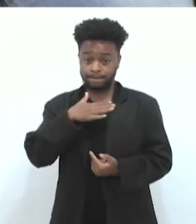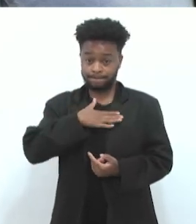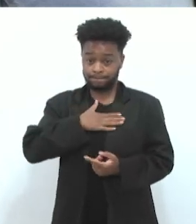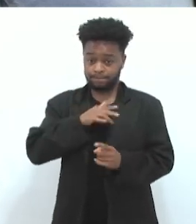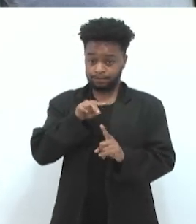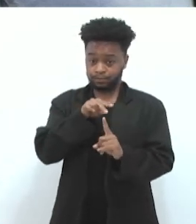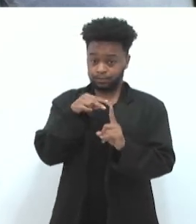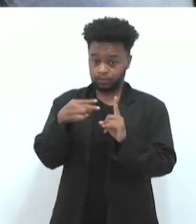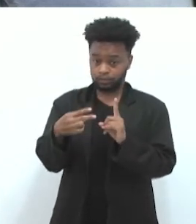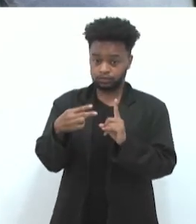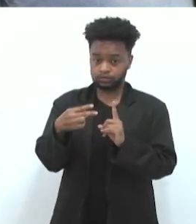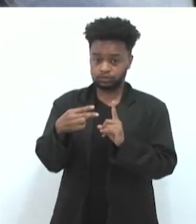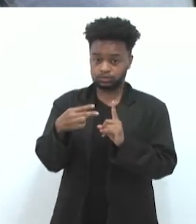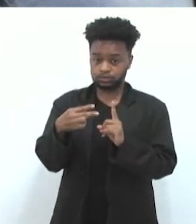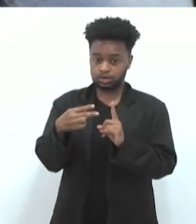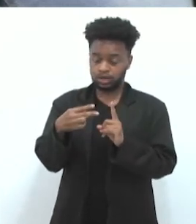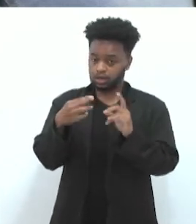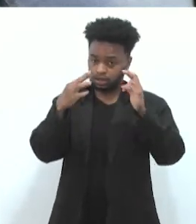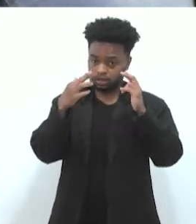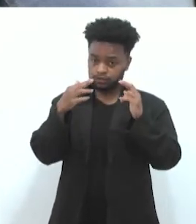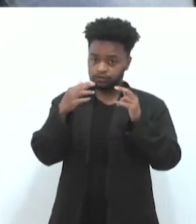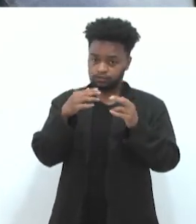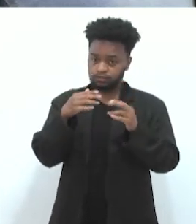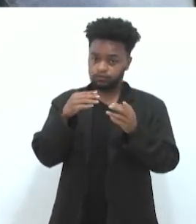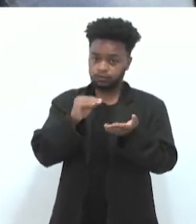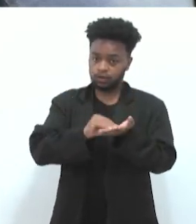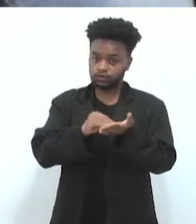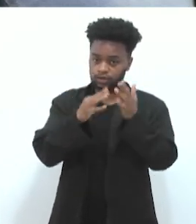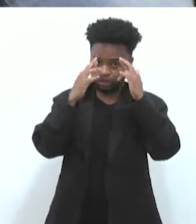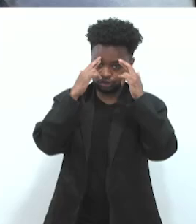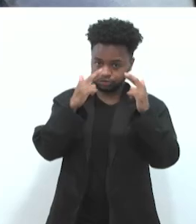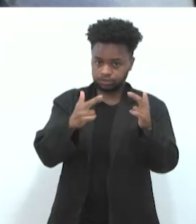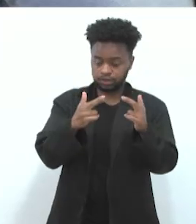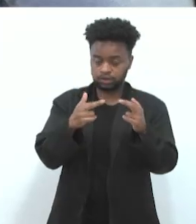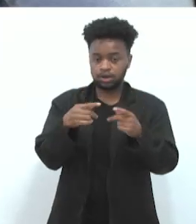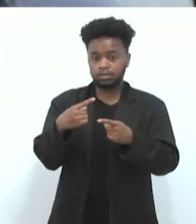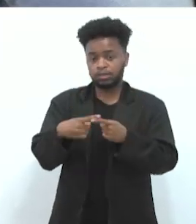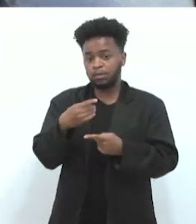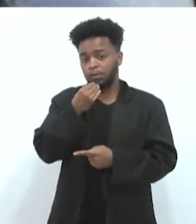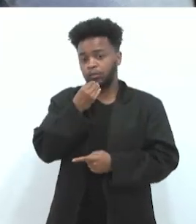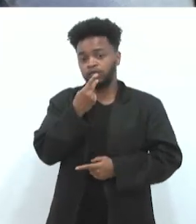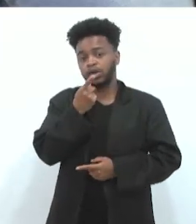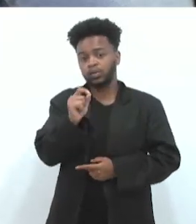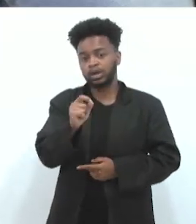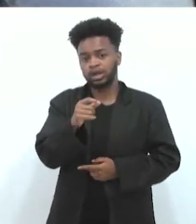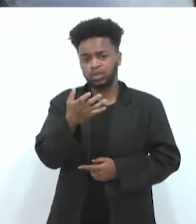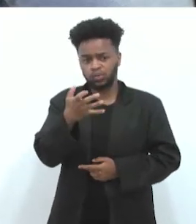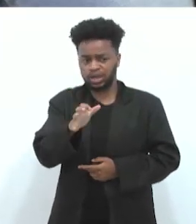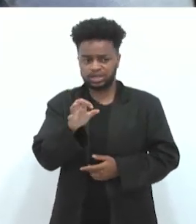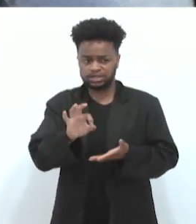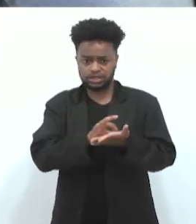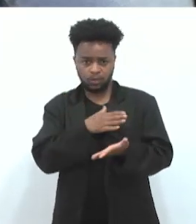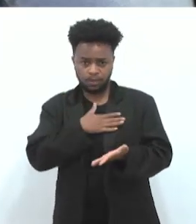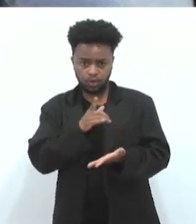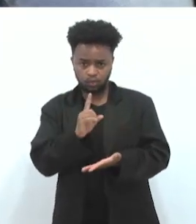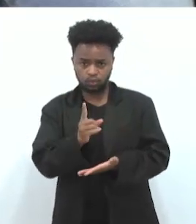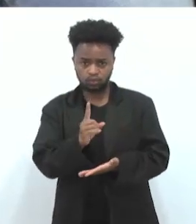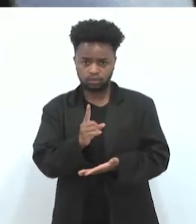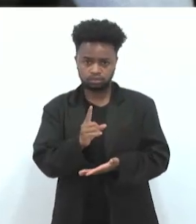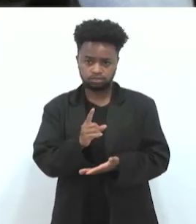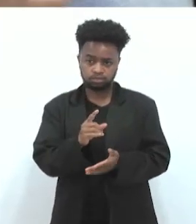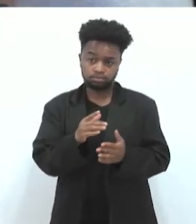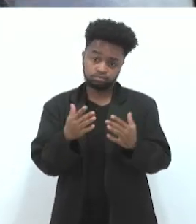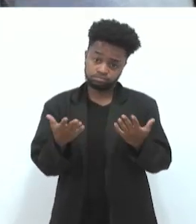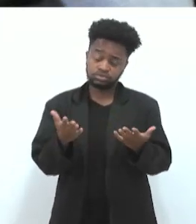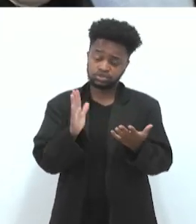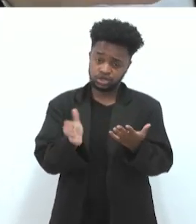no mínimo, é desrespeitoso. Né? Porque também podia dizer assim, você não quer assinar o meu? Né? Porque foi